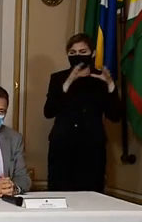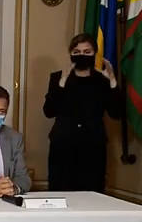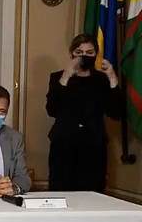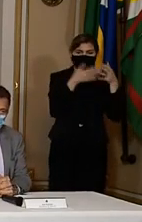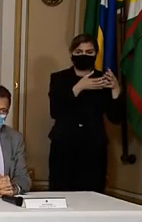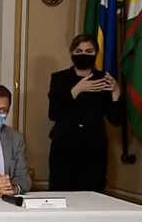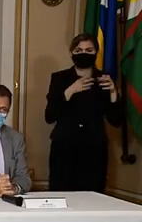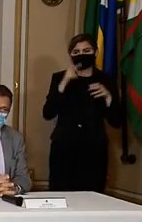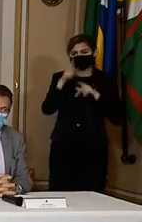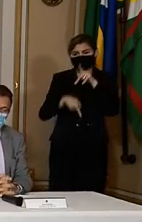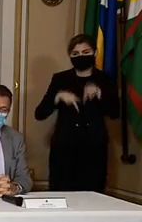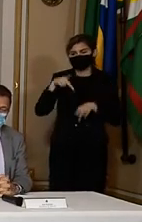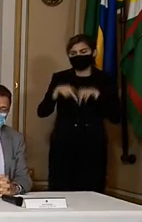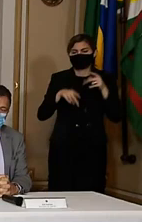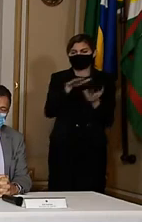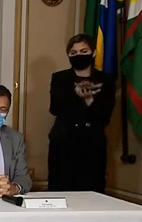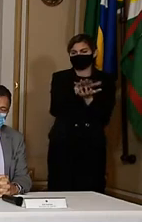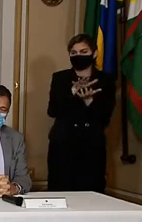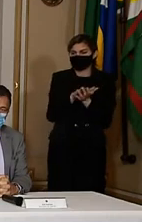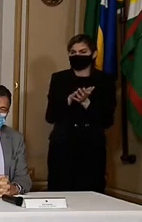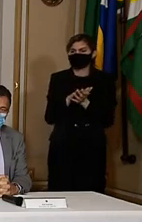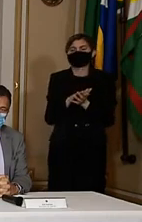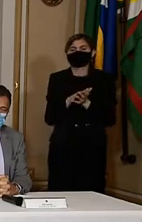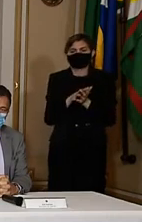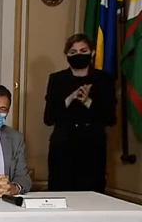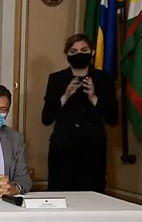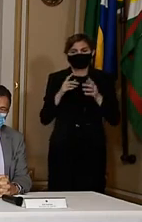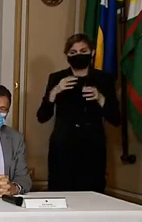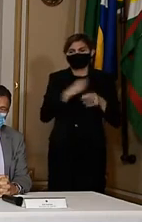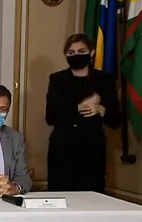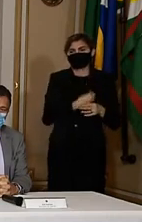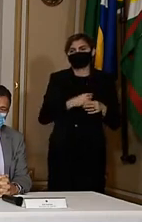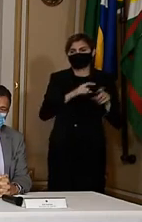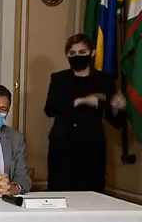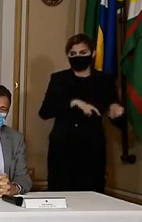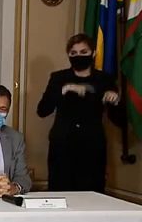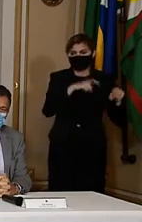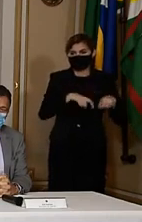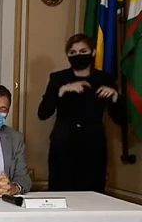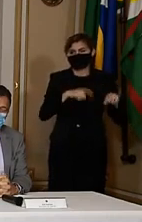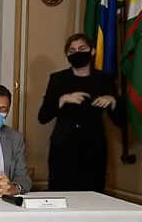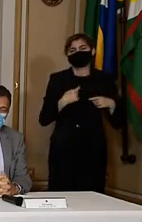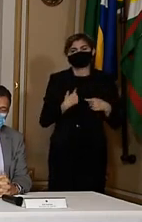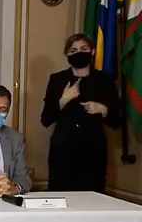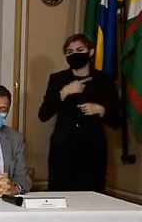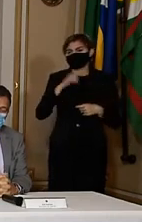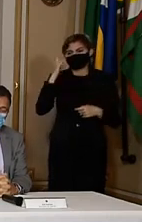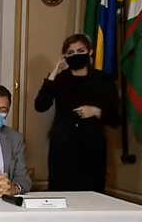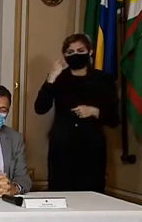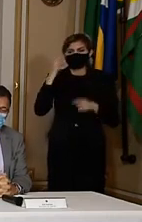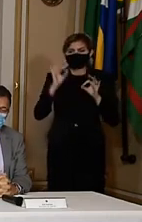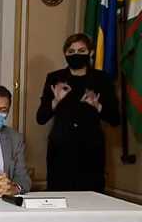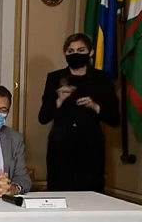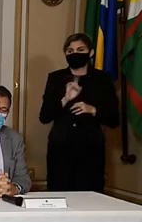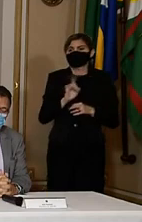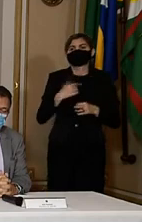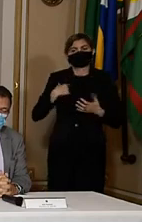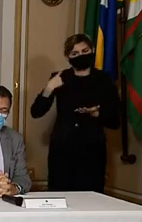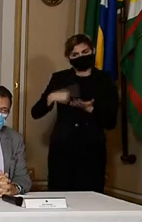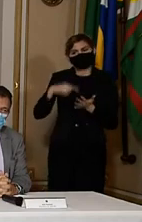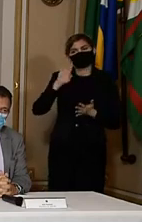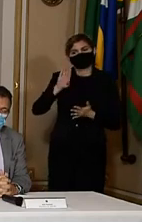rurais que o povo Pernambucano que vive na zona rural eles saibam e não tenho dúvida de que nosso compromisso